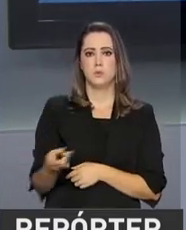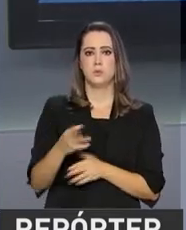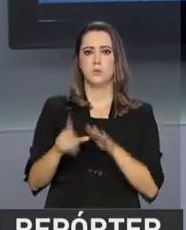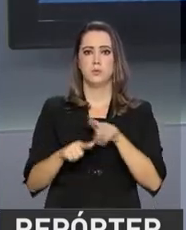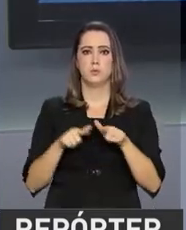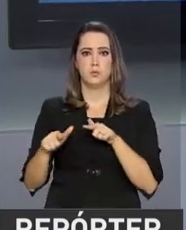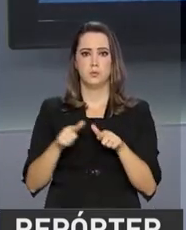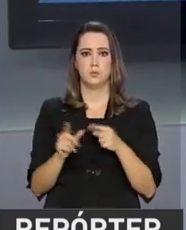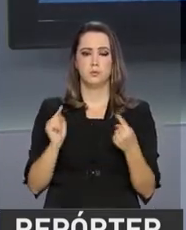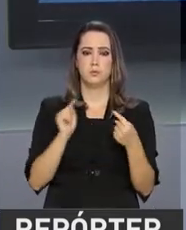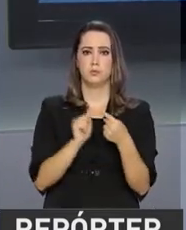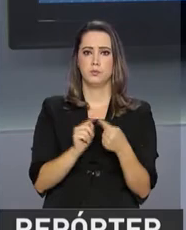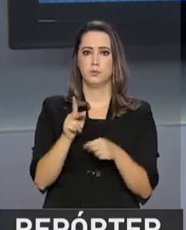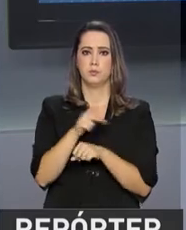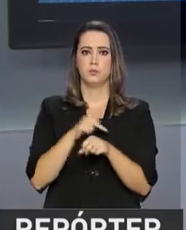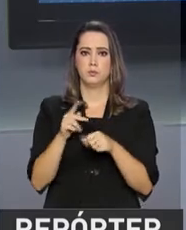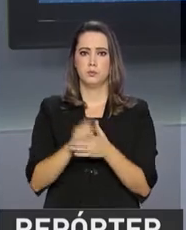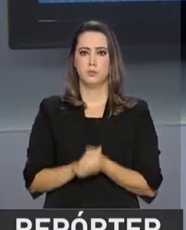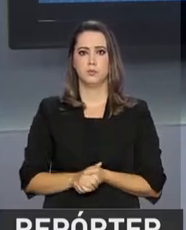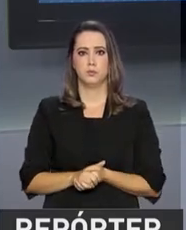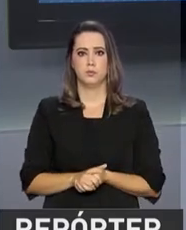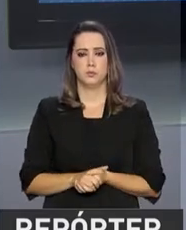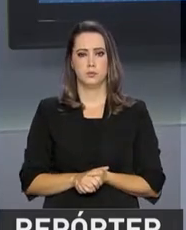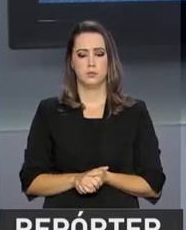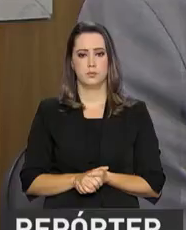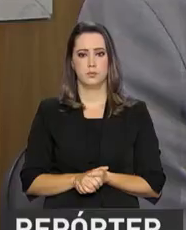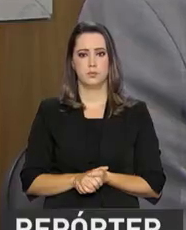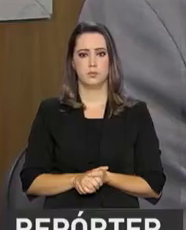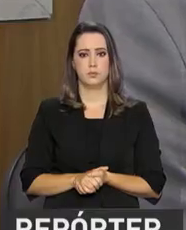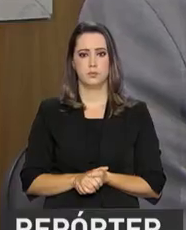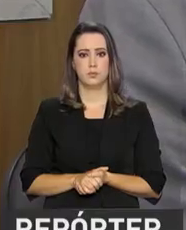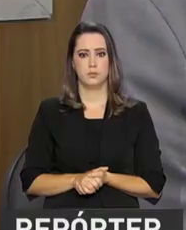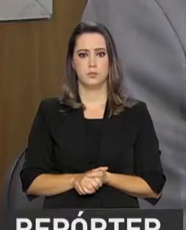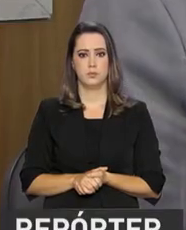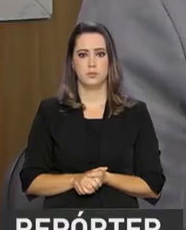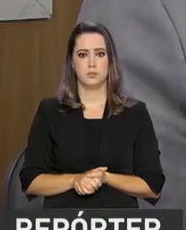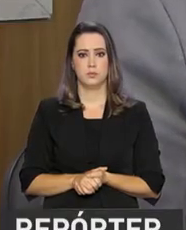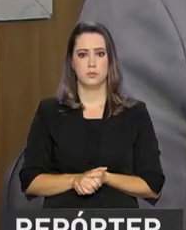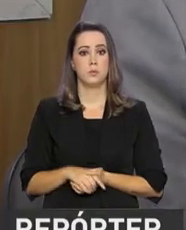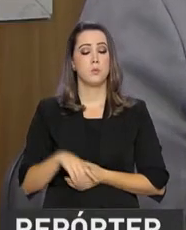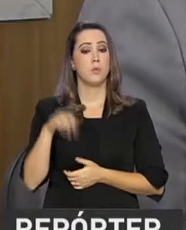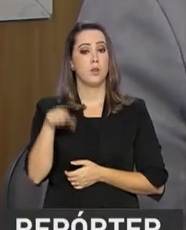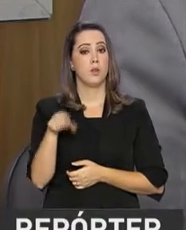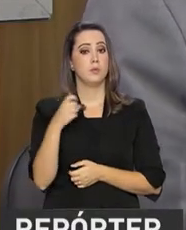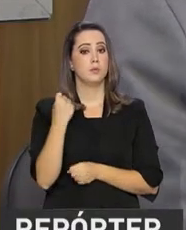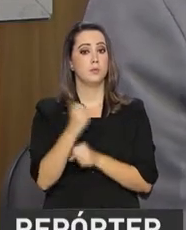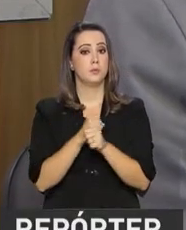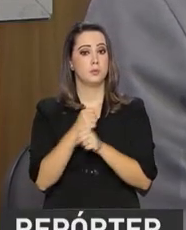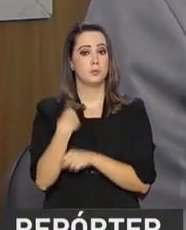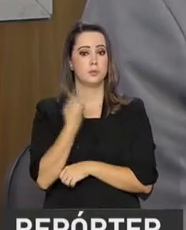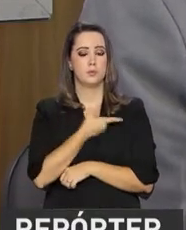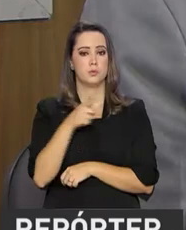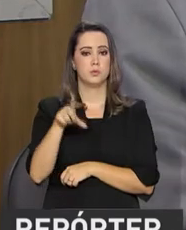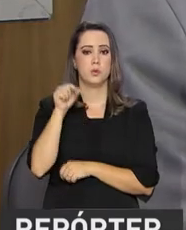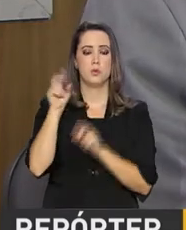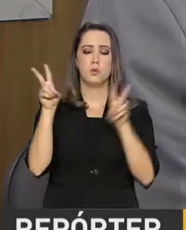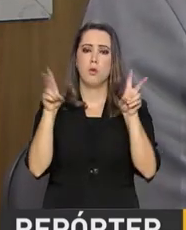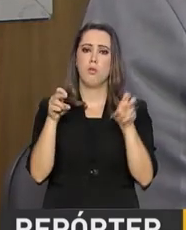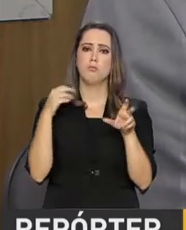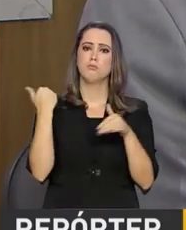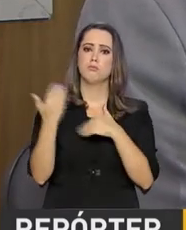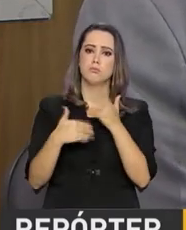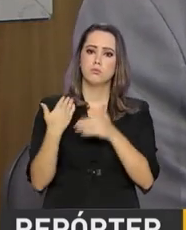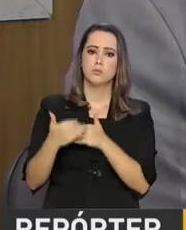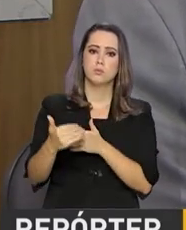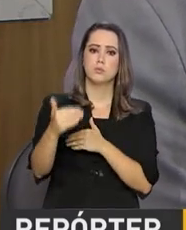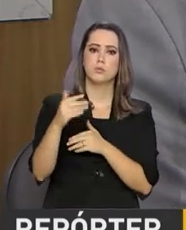milhão de empregos diretos no país esse ano nós decidimos escolher um tema e com ele